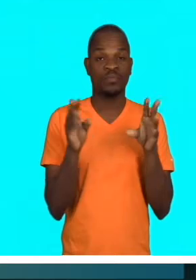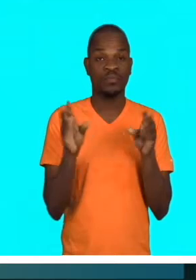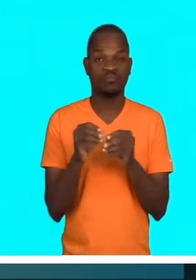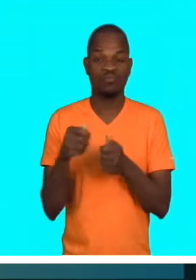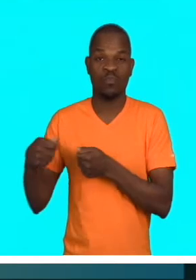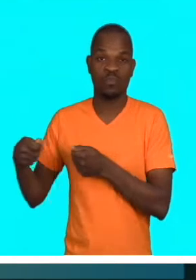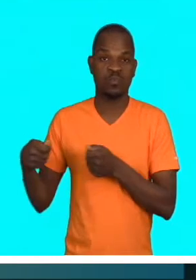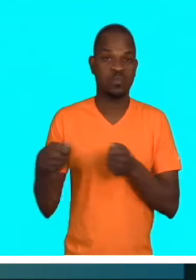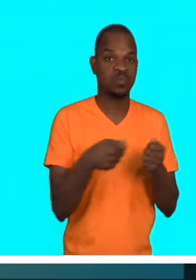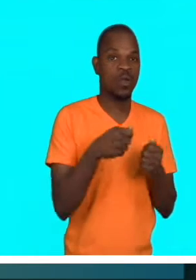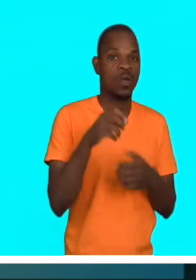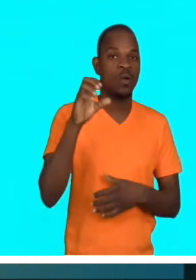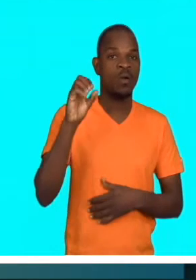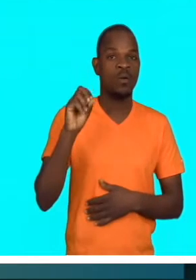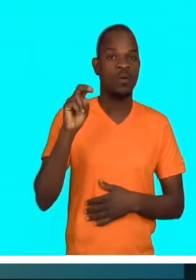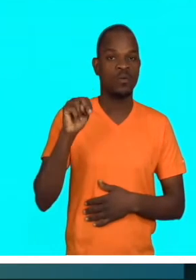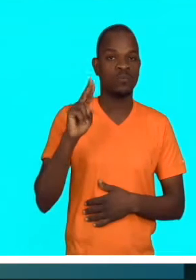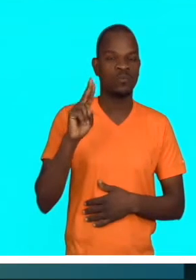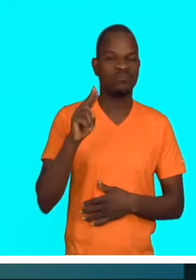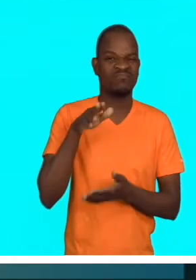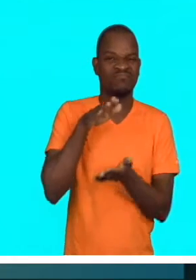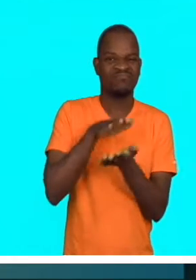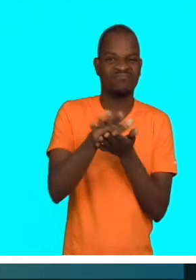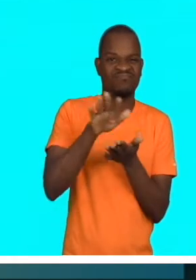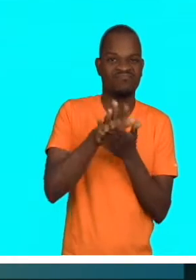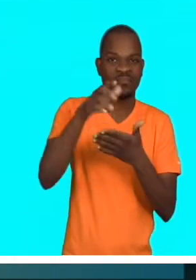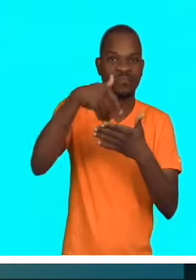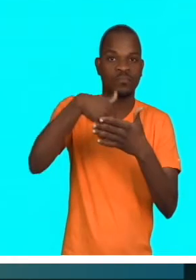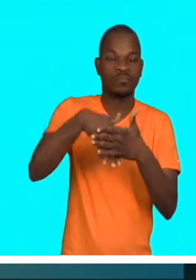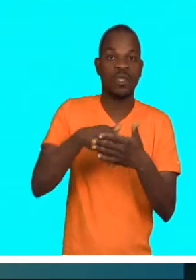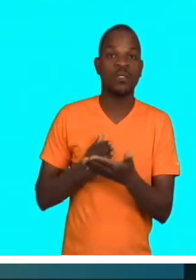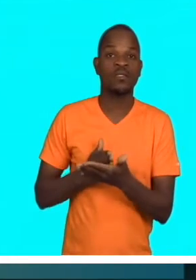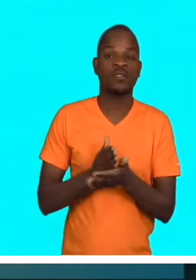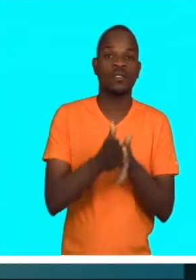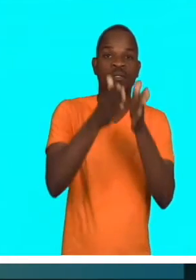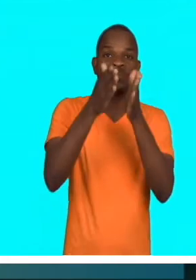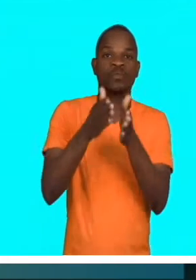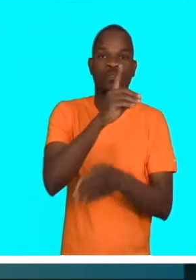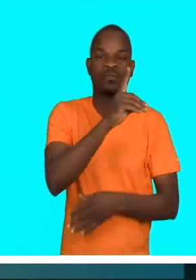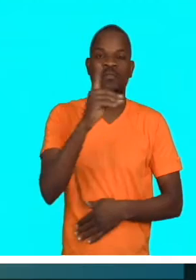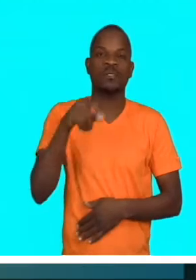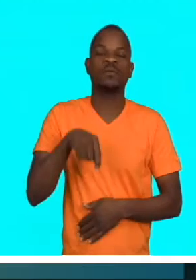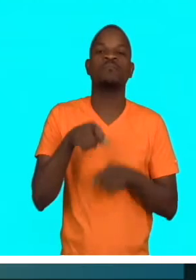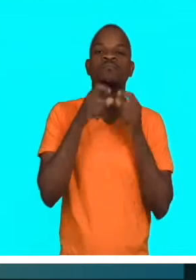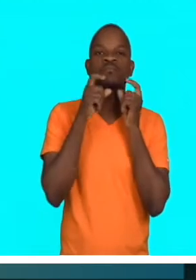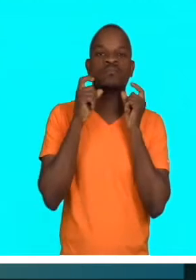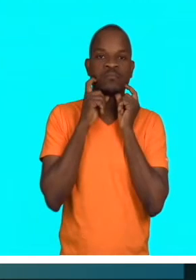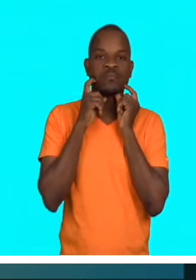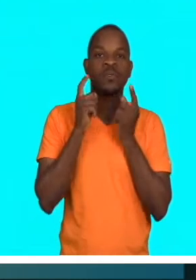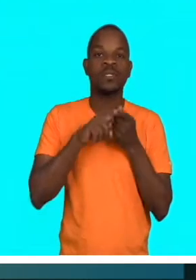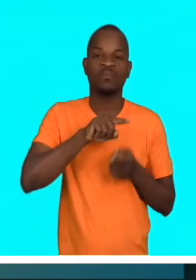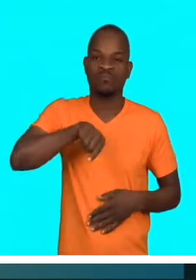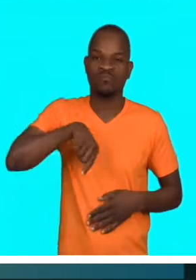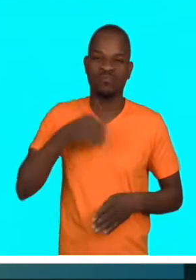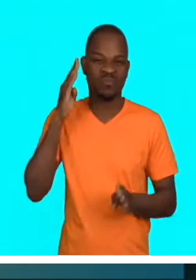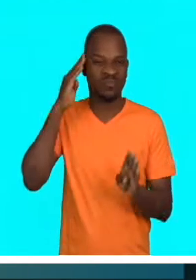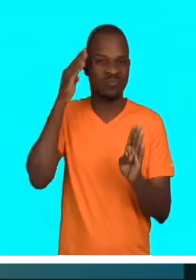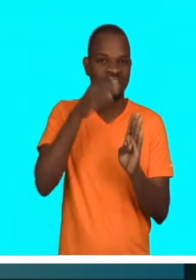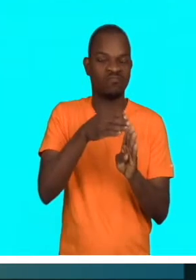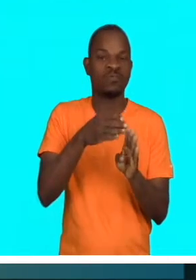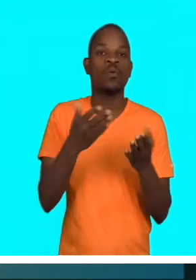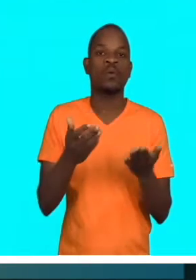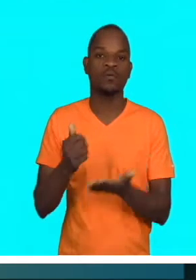relatório que vai enviar para a ONU dizendo como estão os direitos das pessoas com deficiência em Moçambique. Então, o